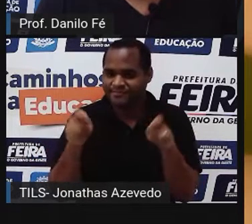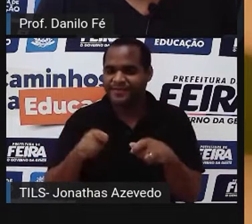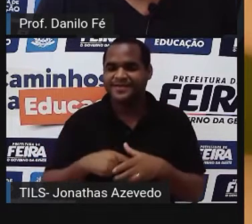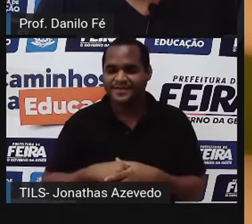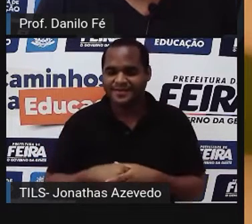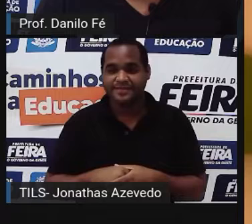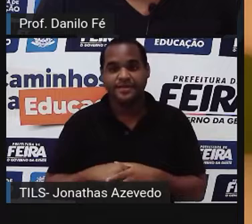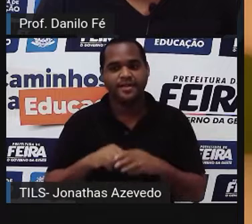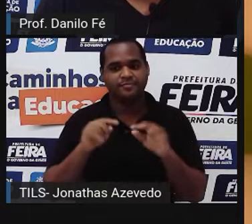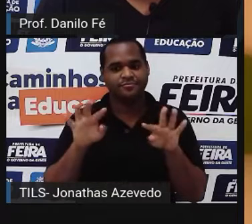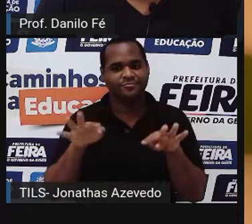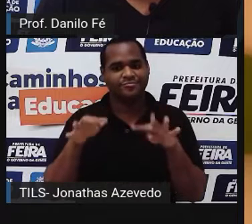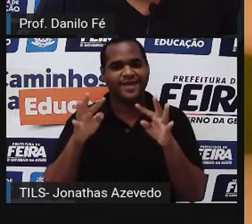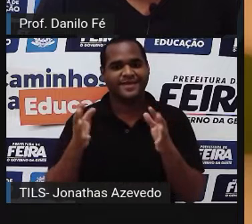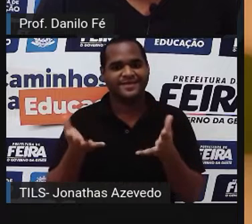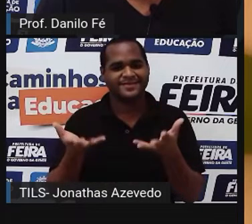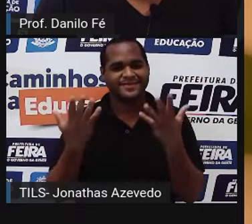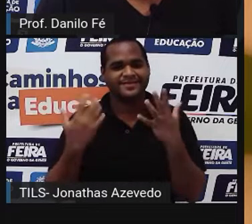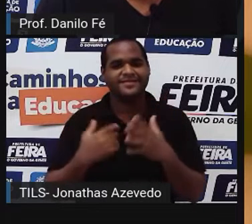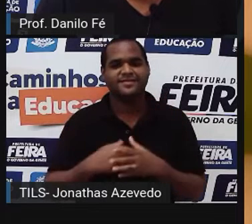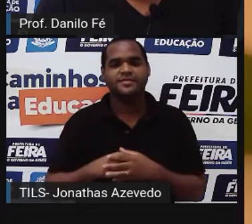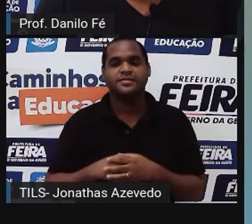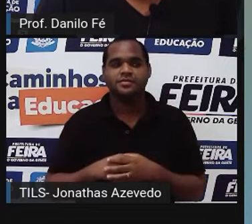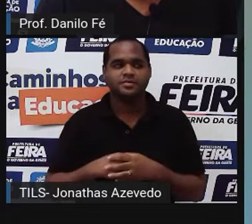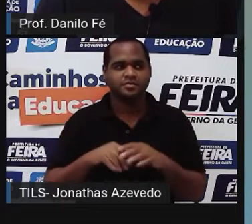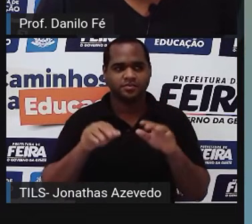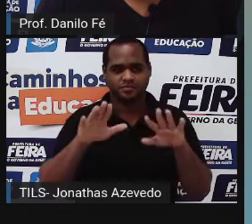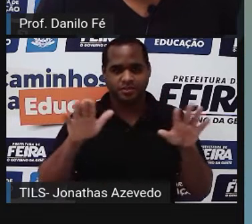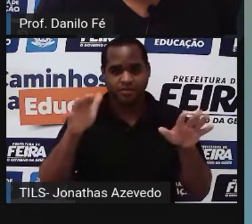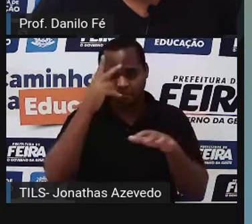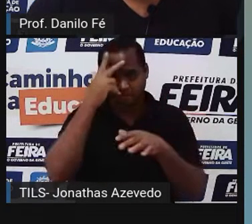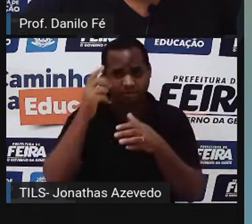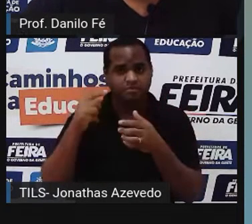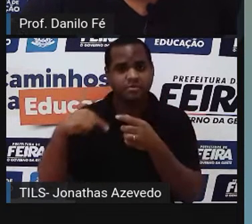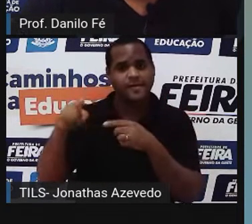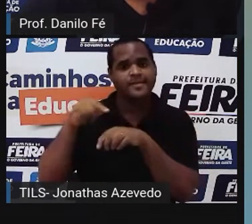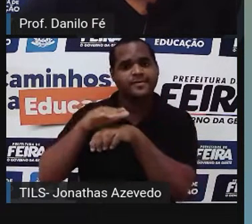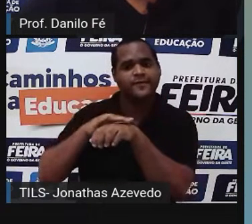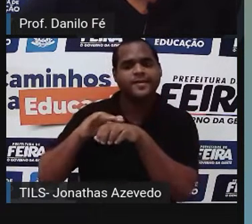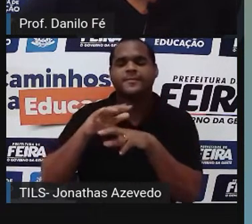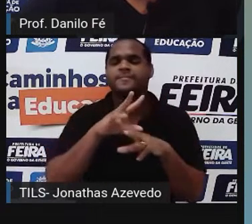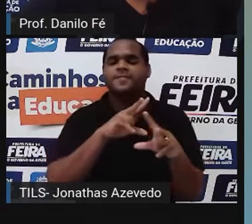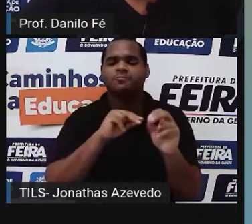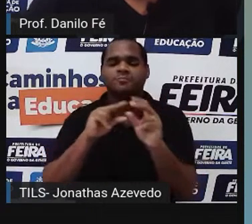em destaque. Pessoal, a gente conversou